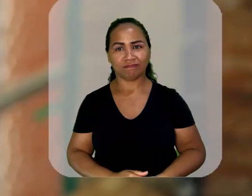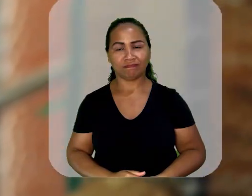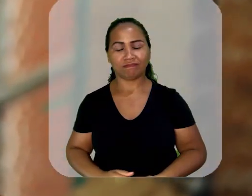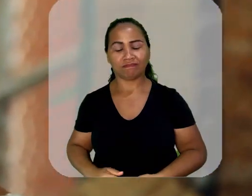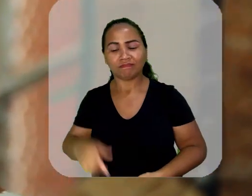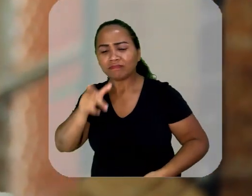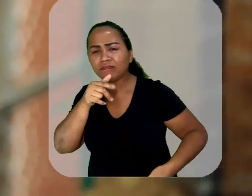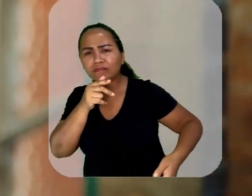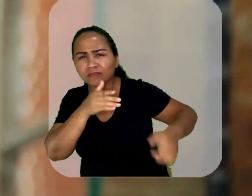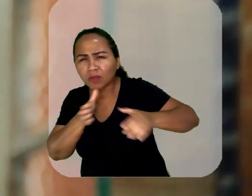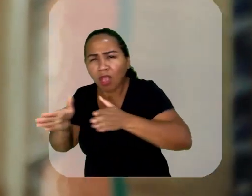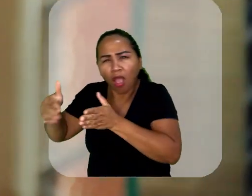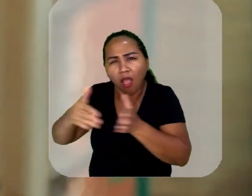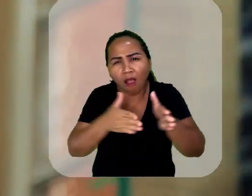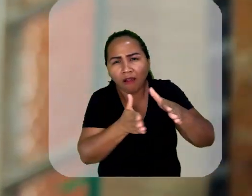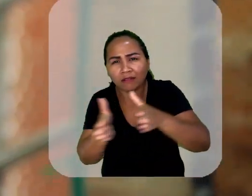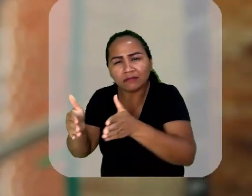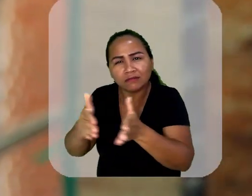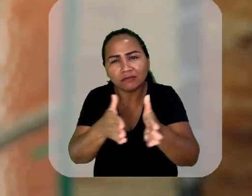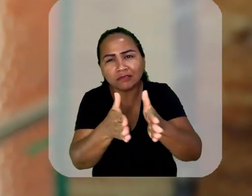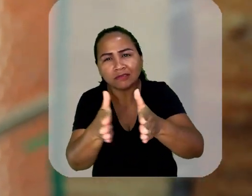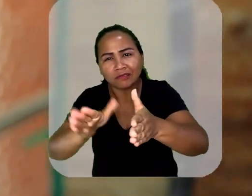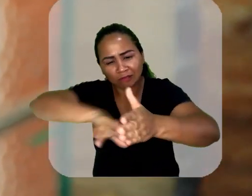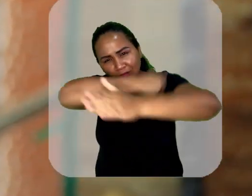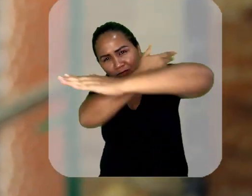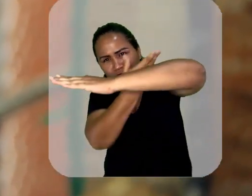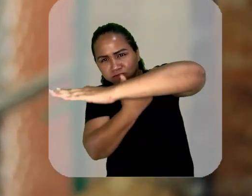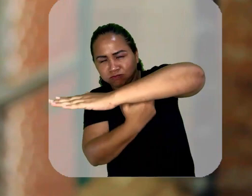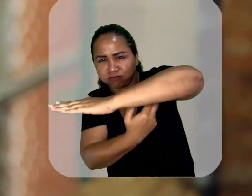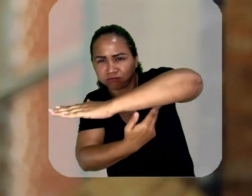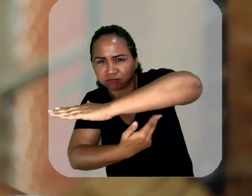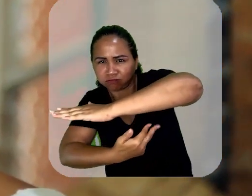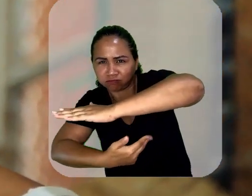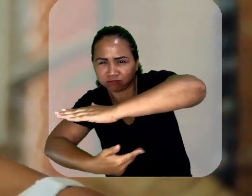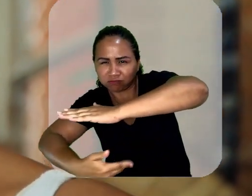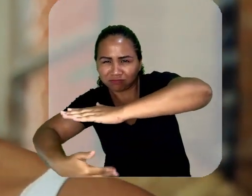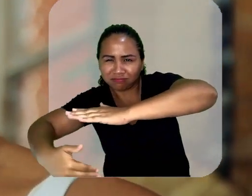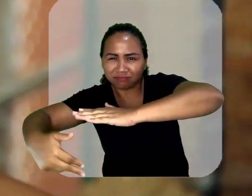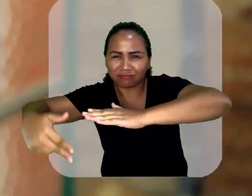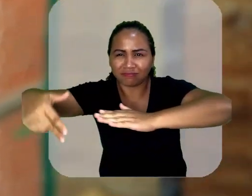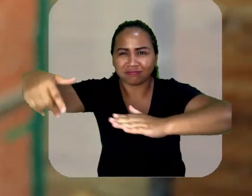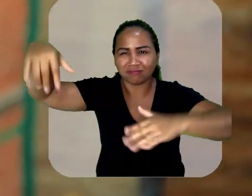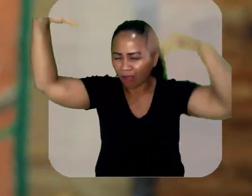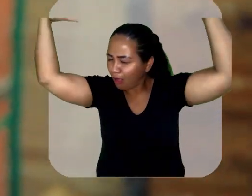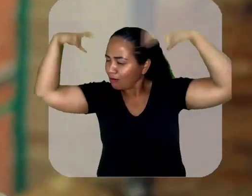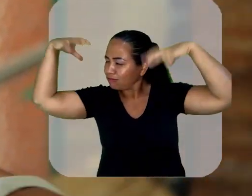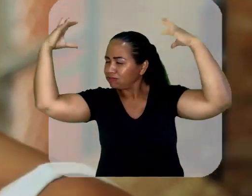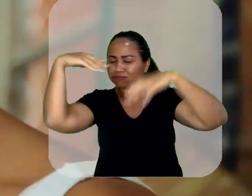Em tuas águas mergulho para ver melhor o mundo. Banho meu corpo